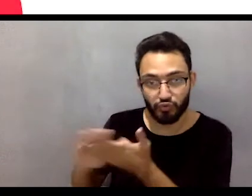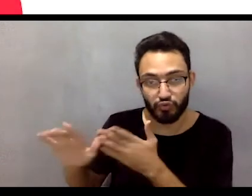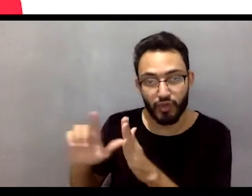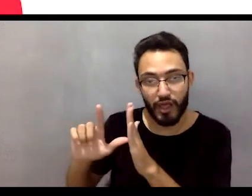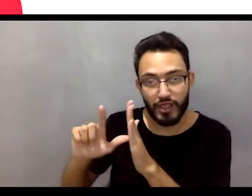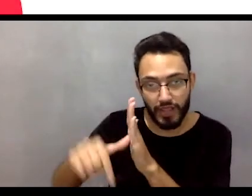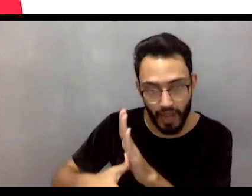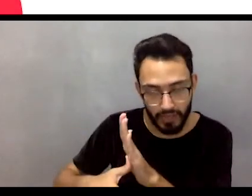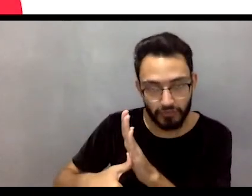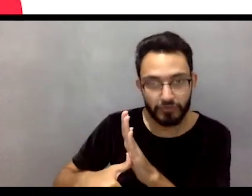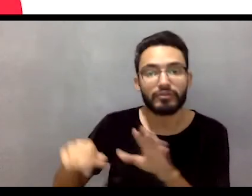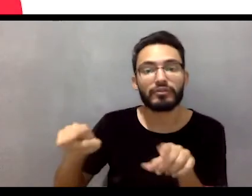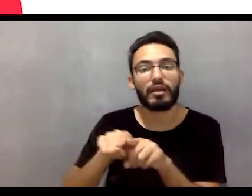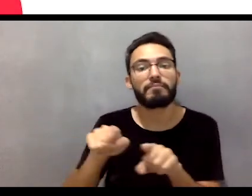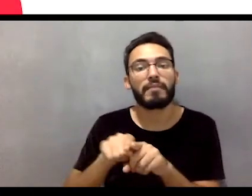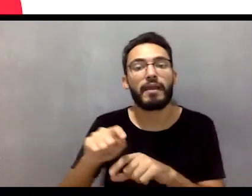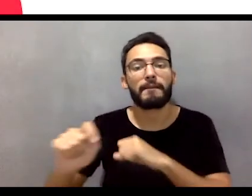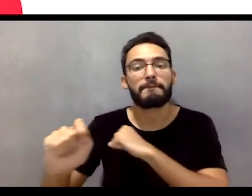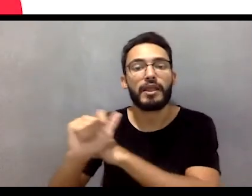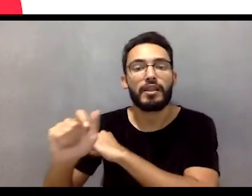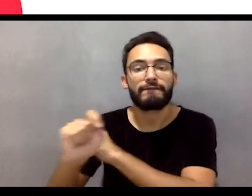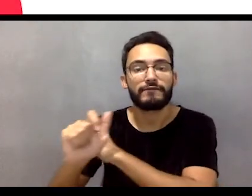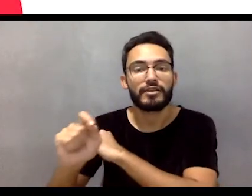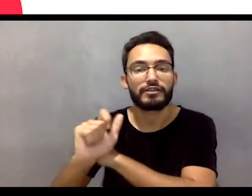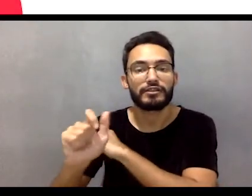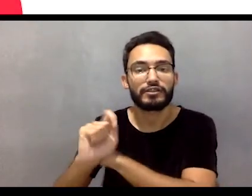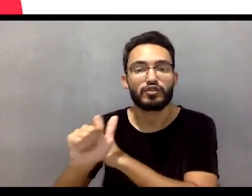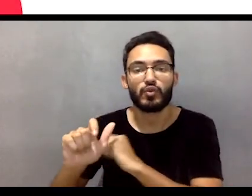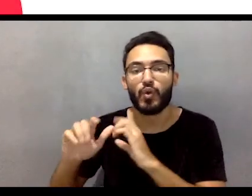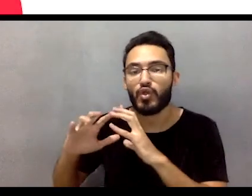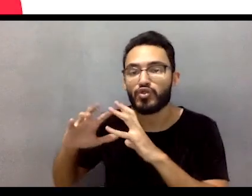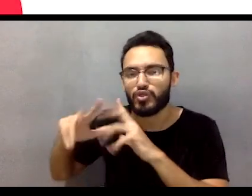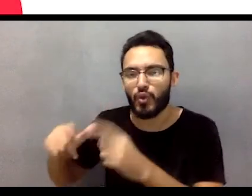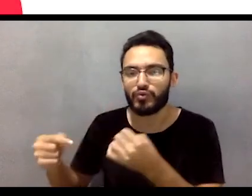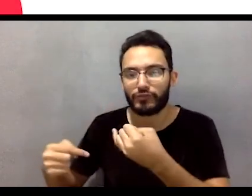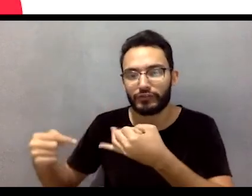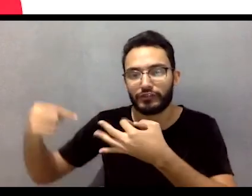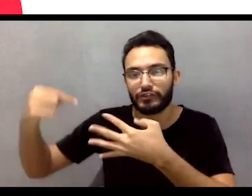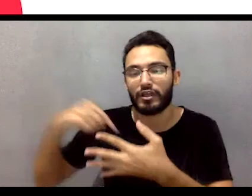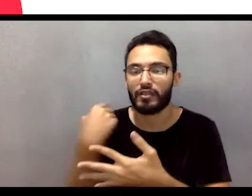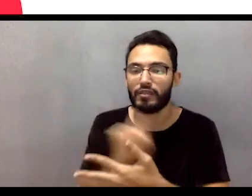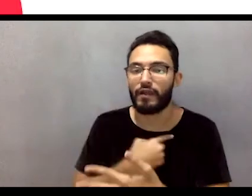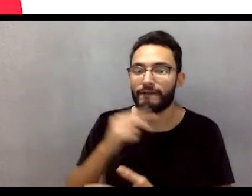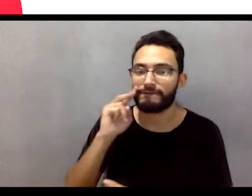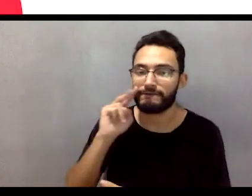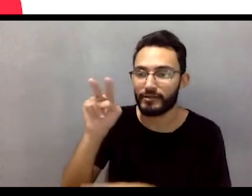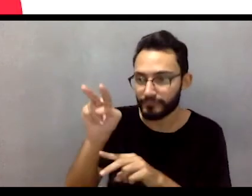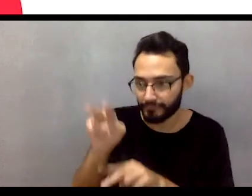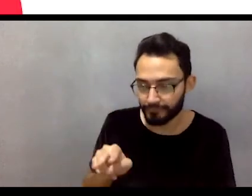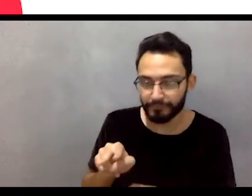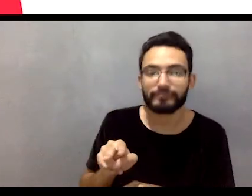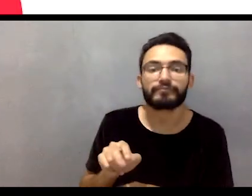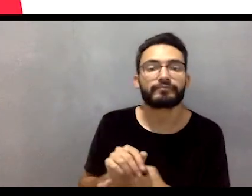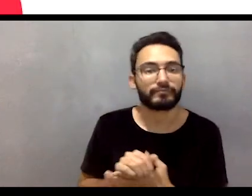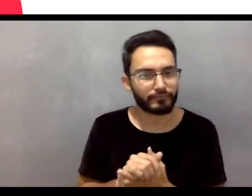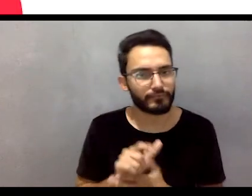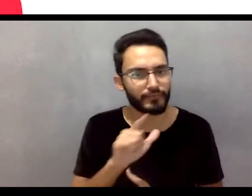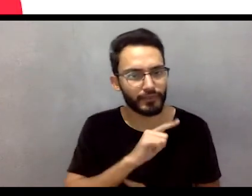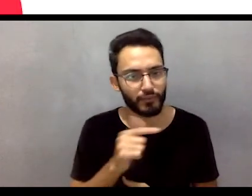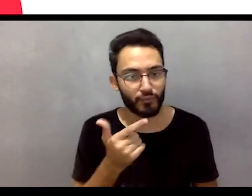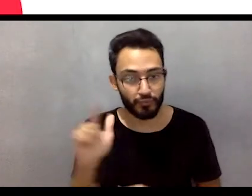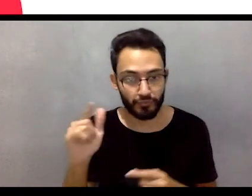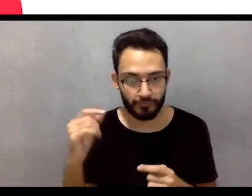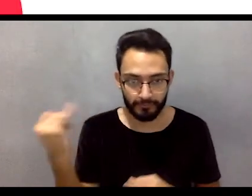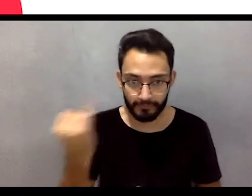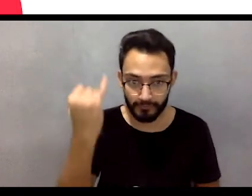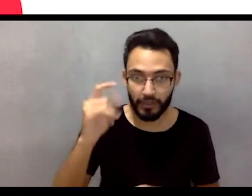a porcentagem de benefício em relação a todos os itens que nós temos. Aí aqui tem um outro ponto, que é